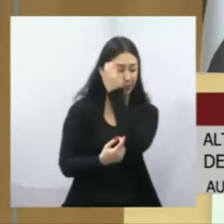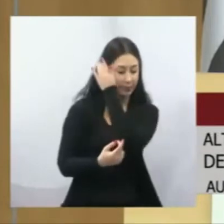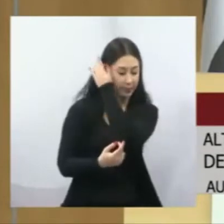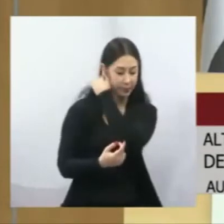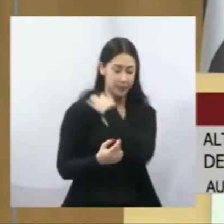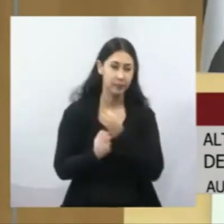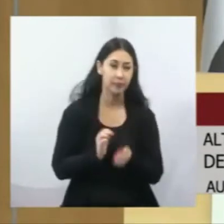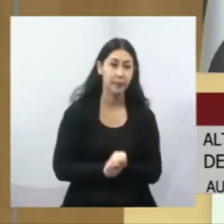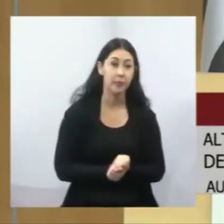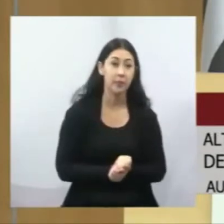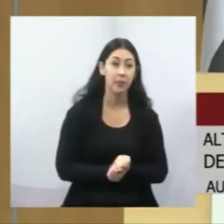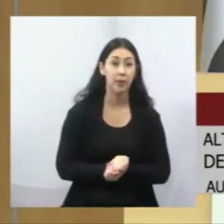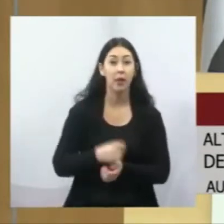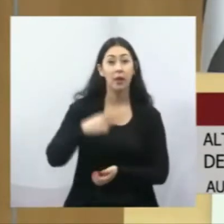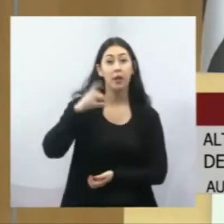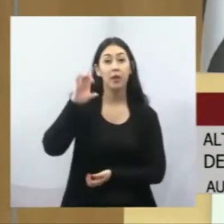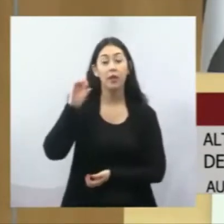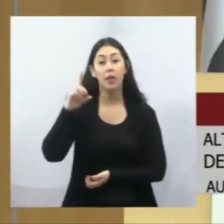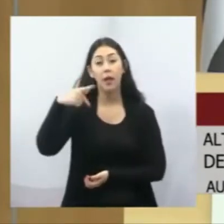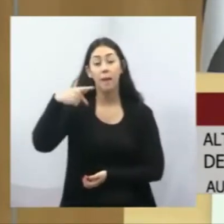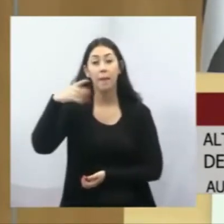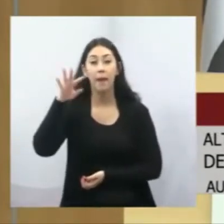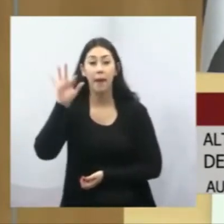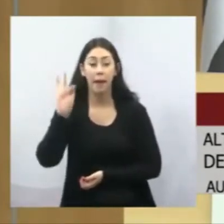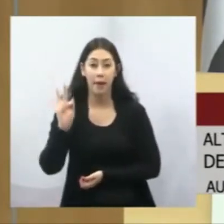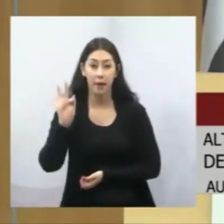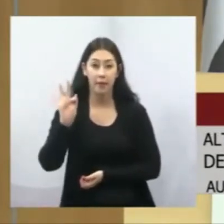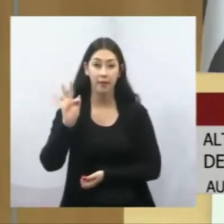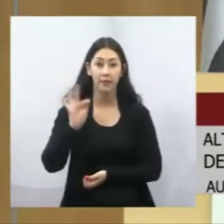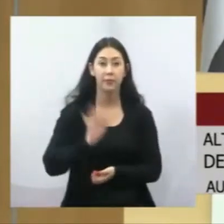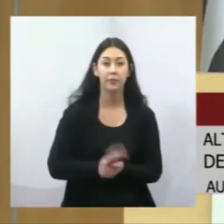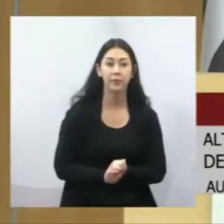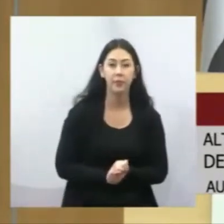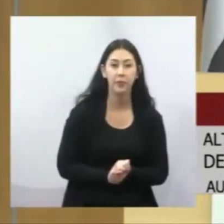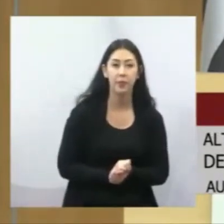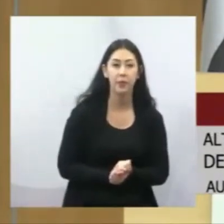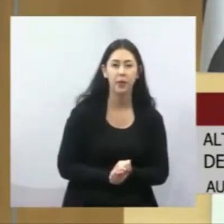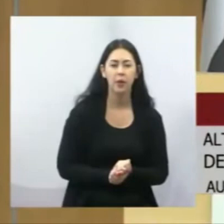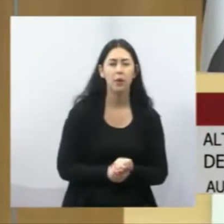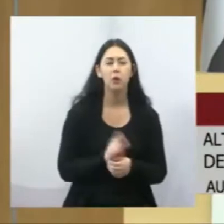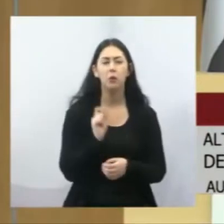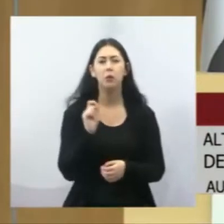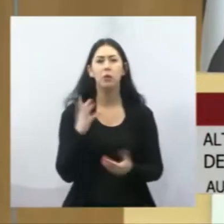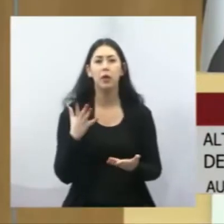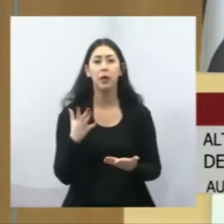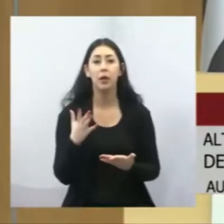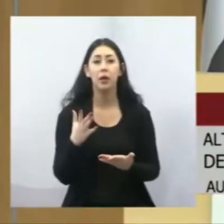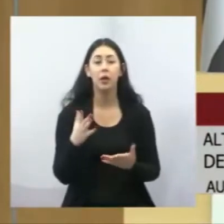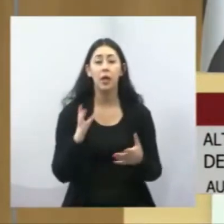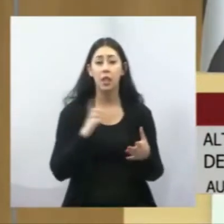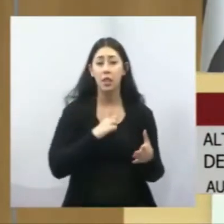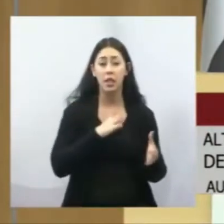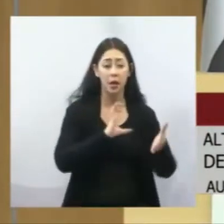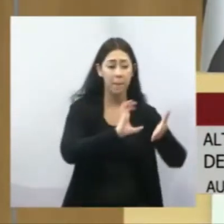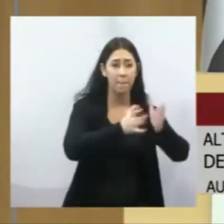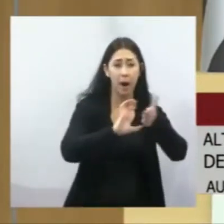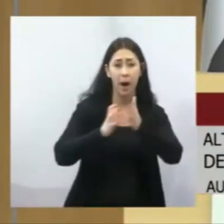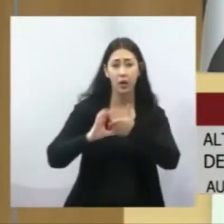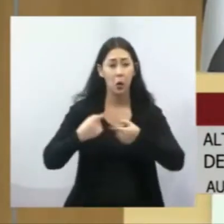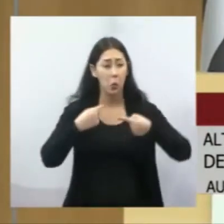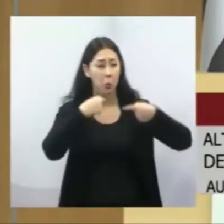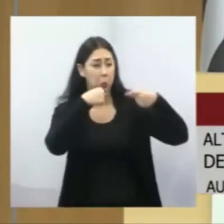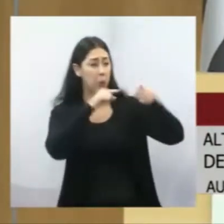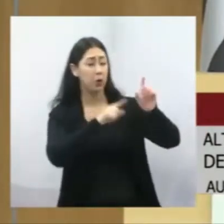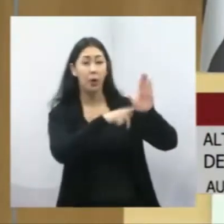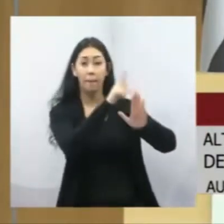A DPF 716. É uma ação que os partidos políticos entram contra essa portaria para julgar